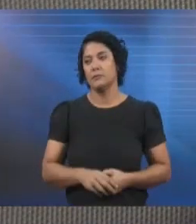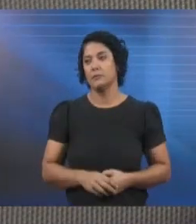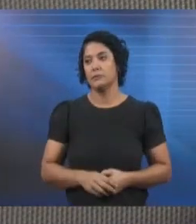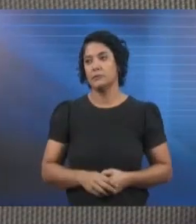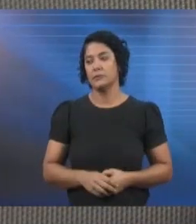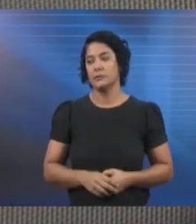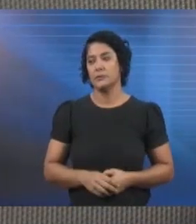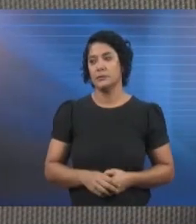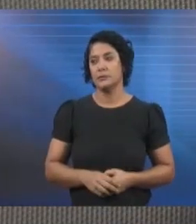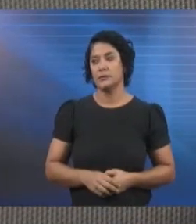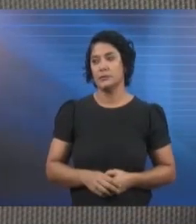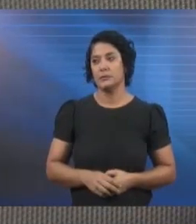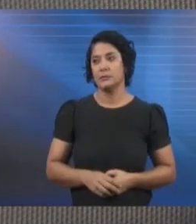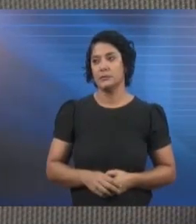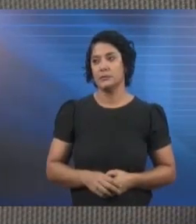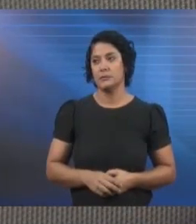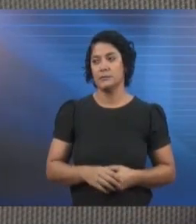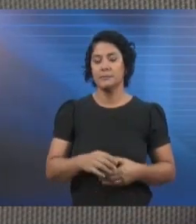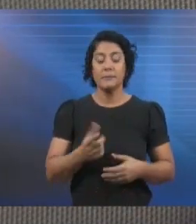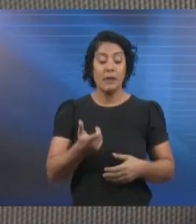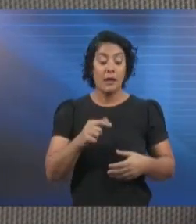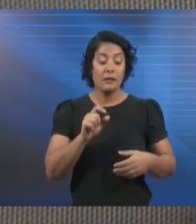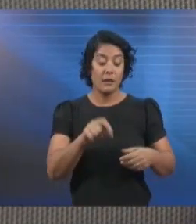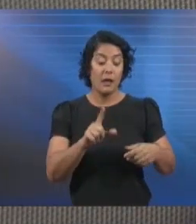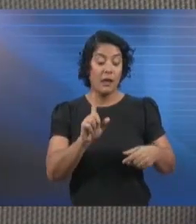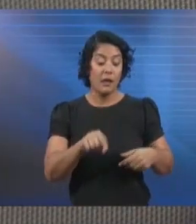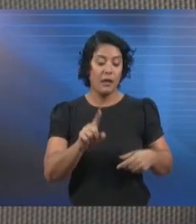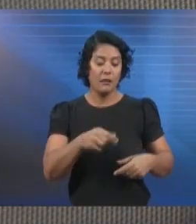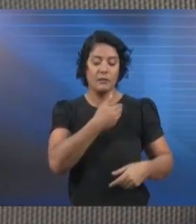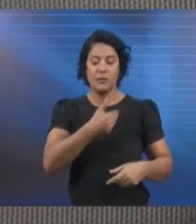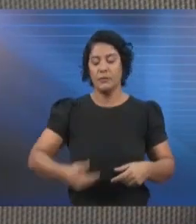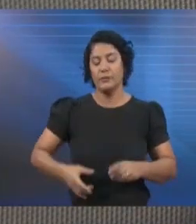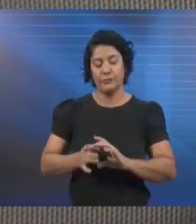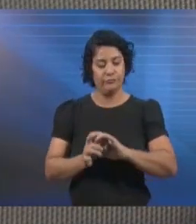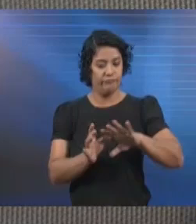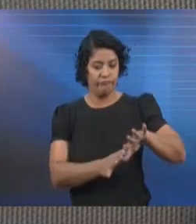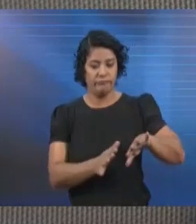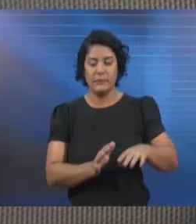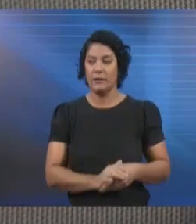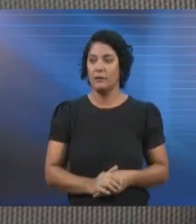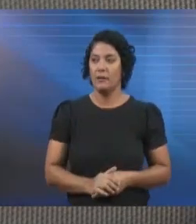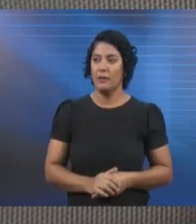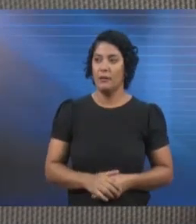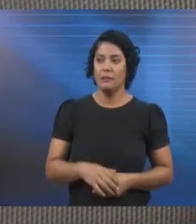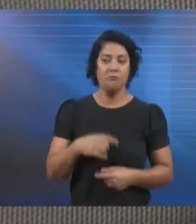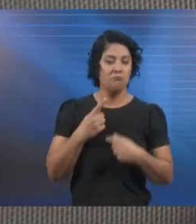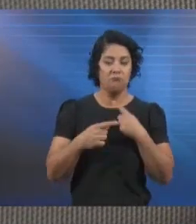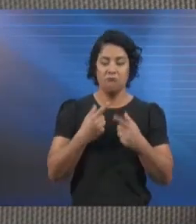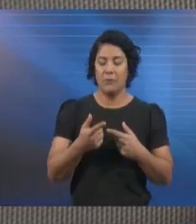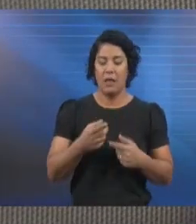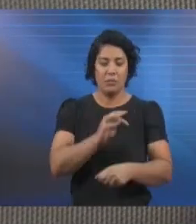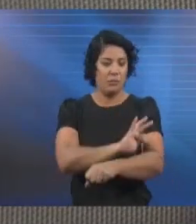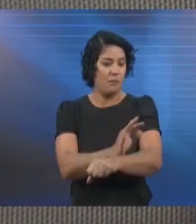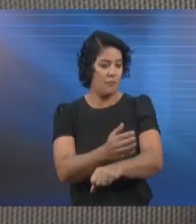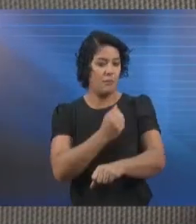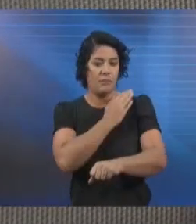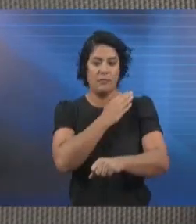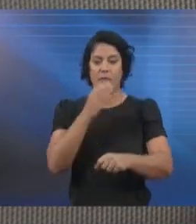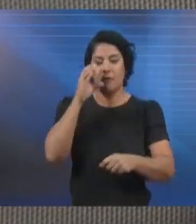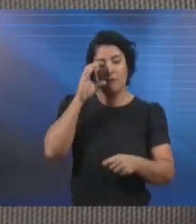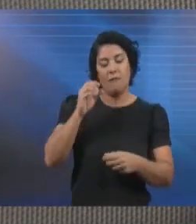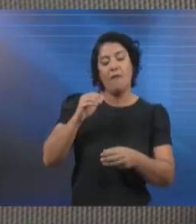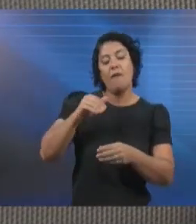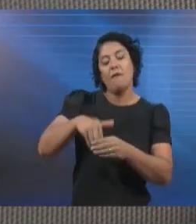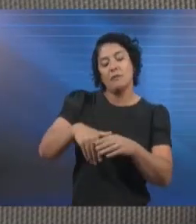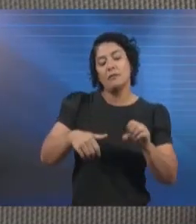o colegiado de lí que pertence ao governo para que dispense por unanimidade que repito não adianta tomba Coronel votar a favor